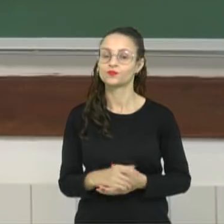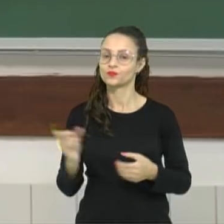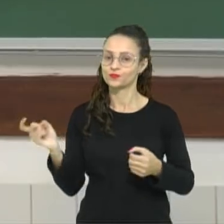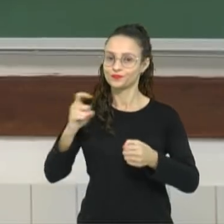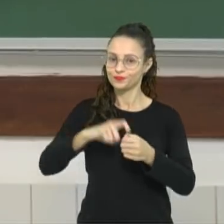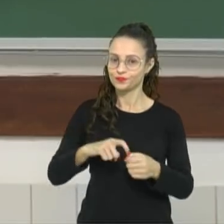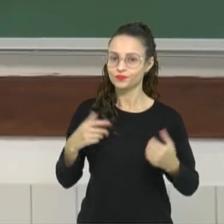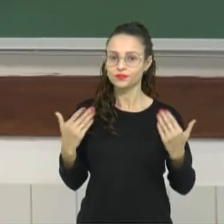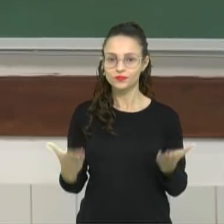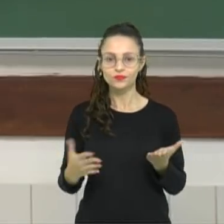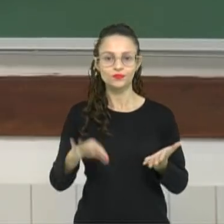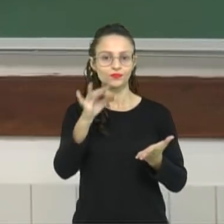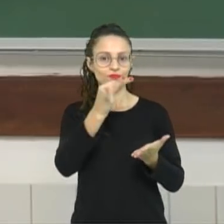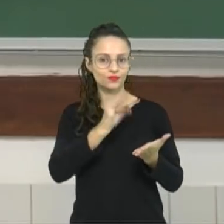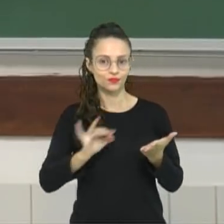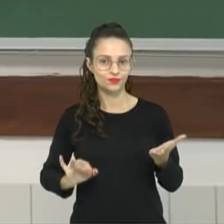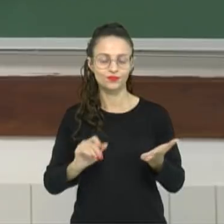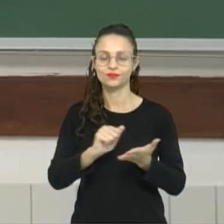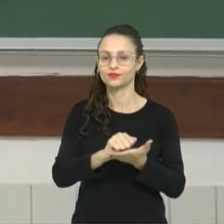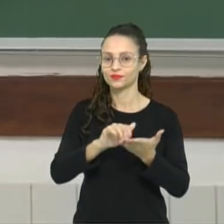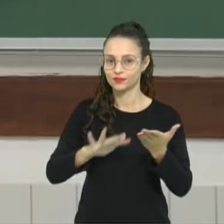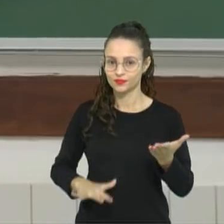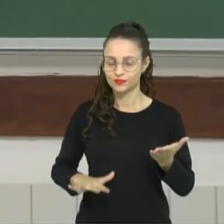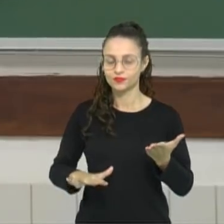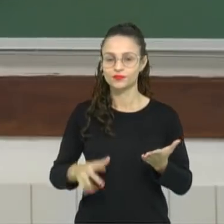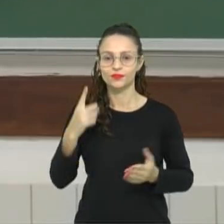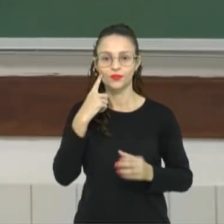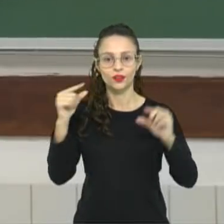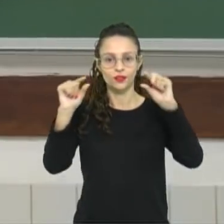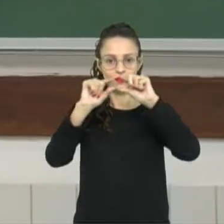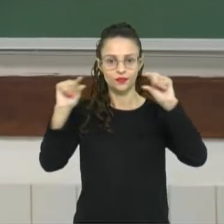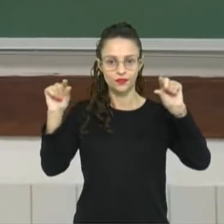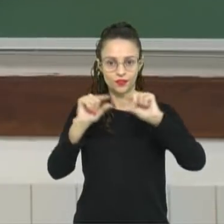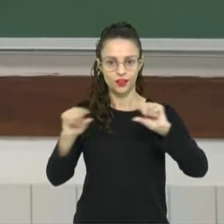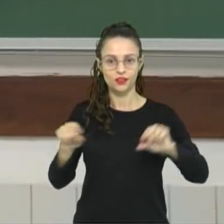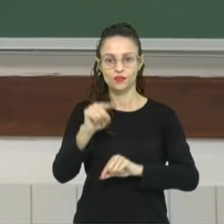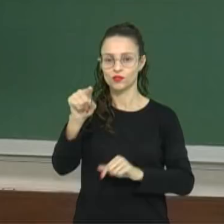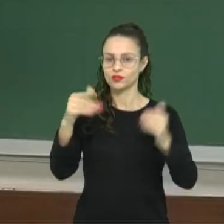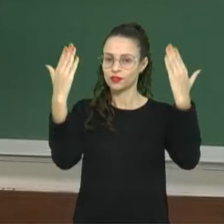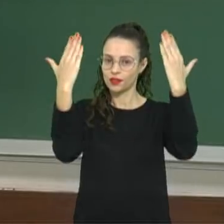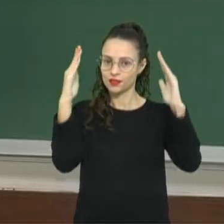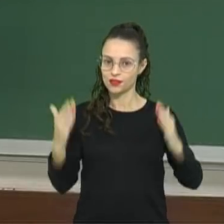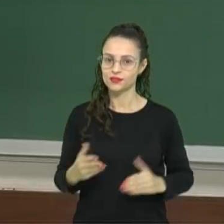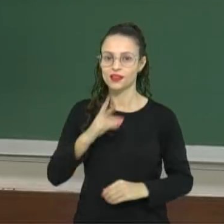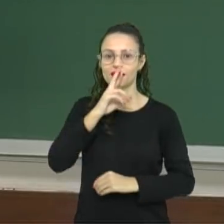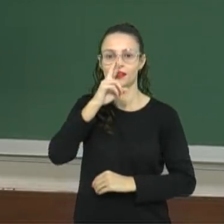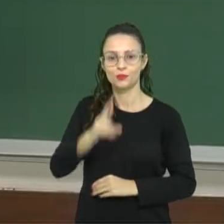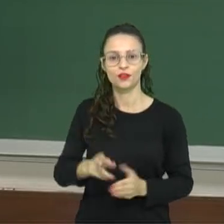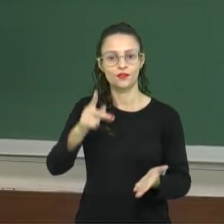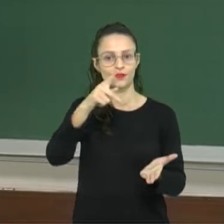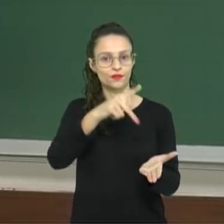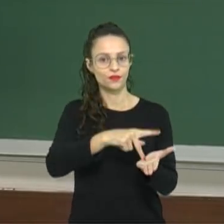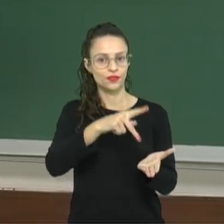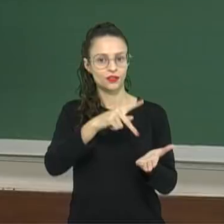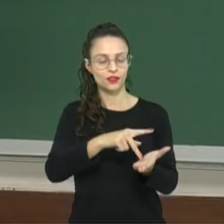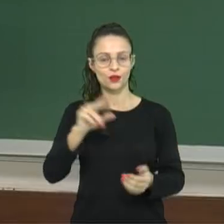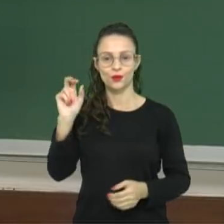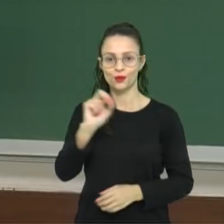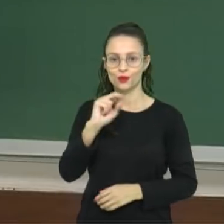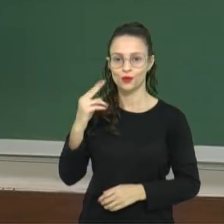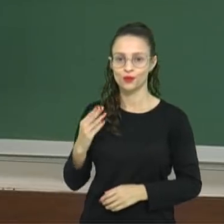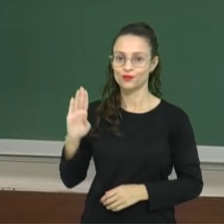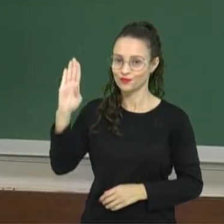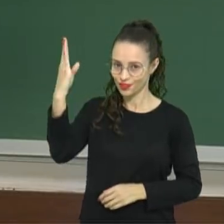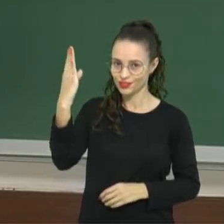Voltamos então ali com a correção da nossa atividade. As frases vocês deveriam analisar e responder se eram verdadeiras. A letra A,